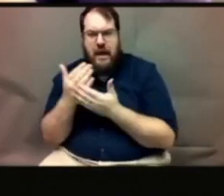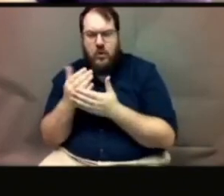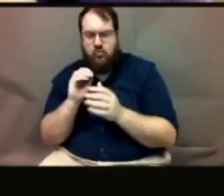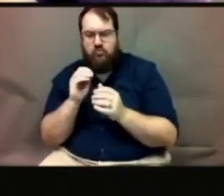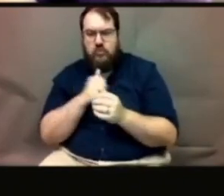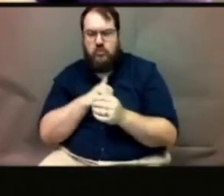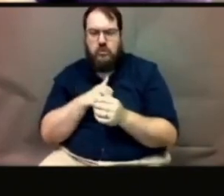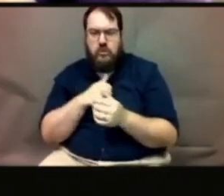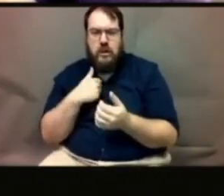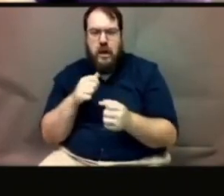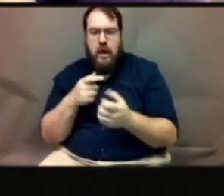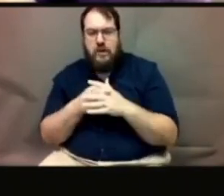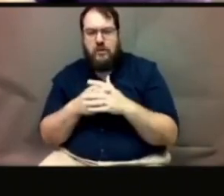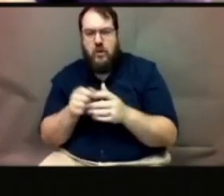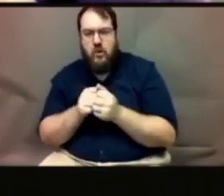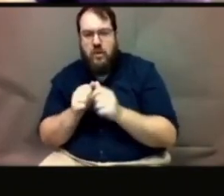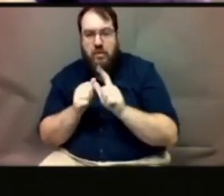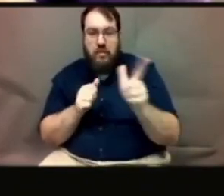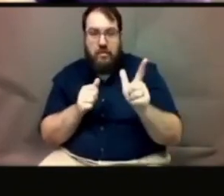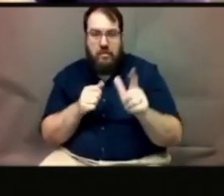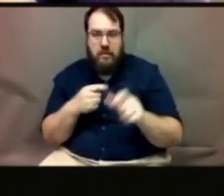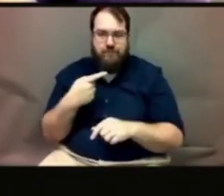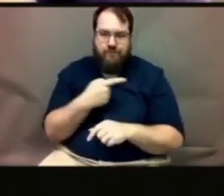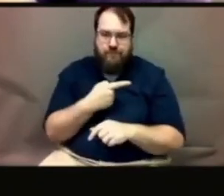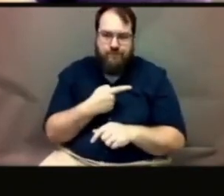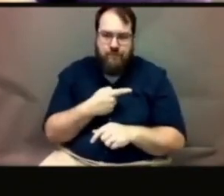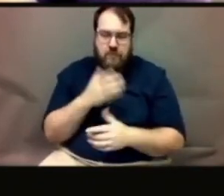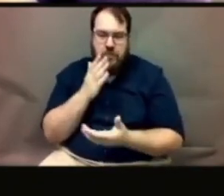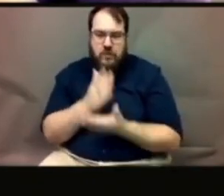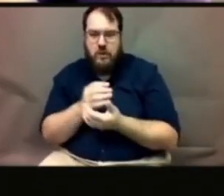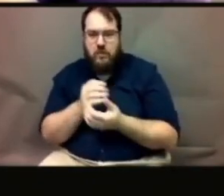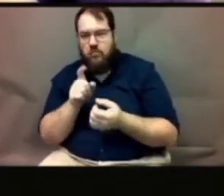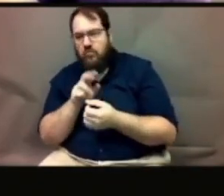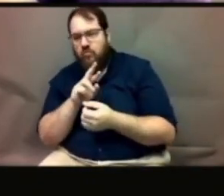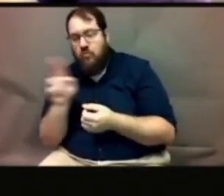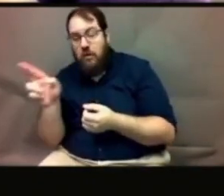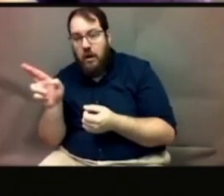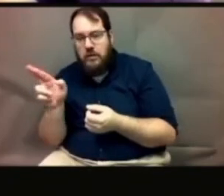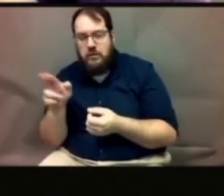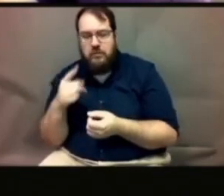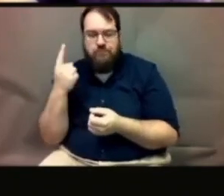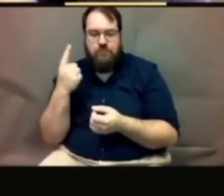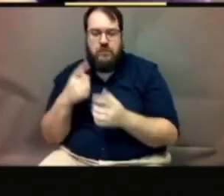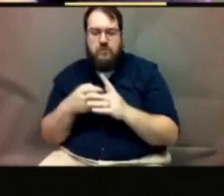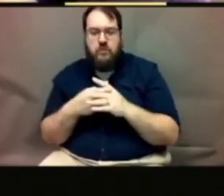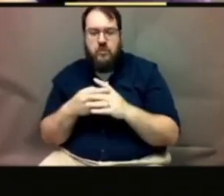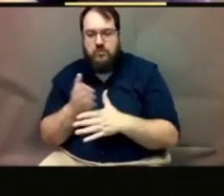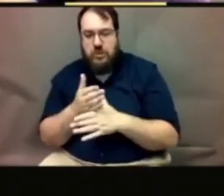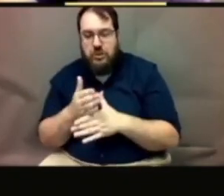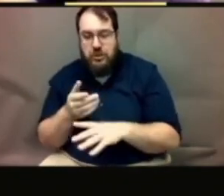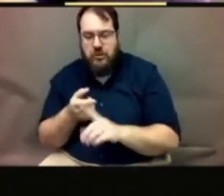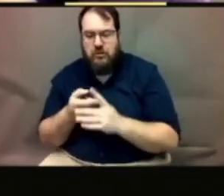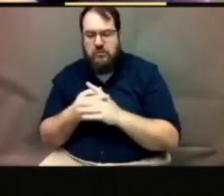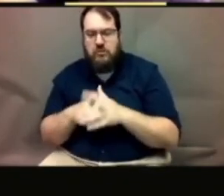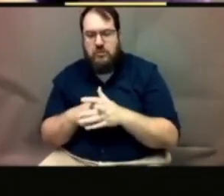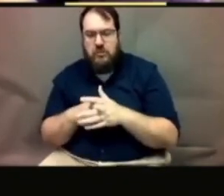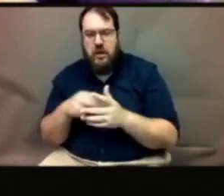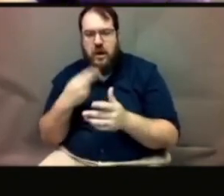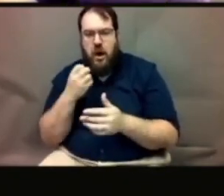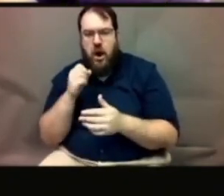minhas mãos eu comecei com a seta esquerda e parei com a seta para cima